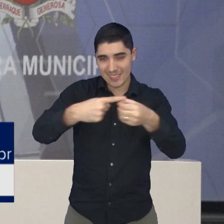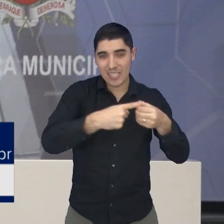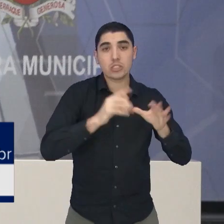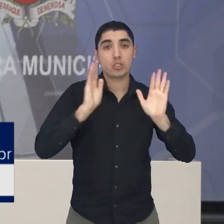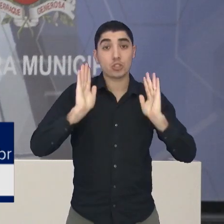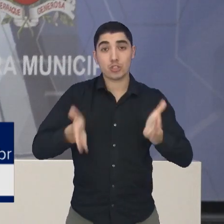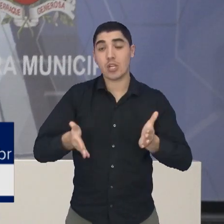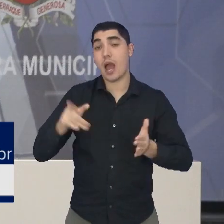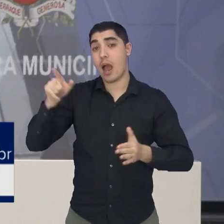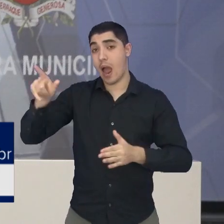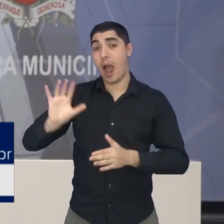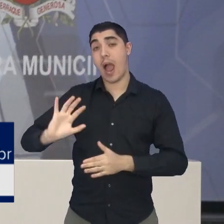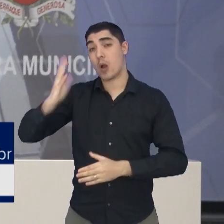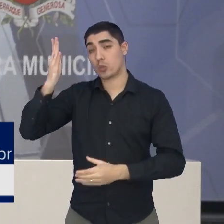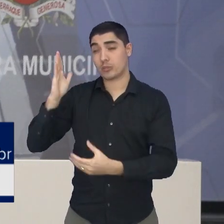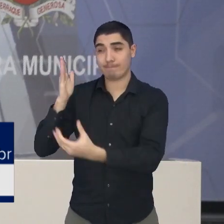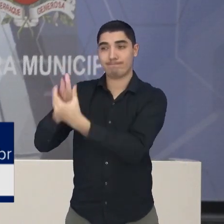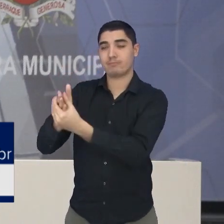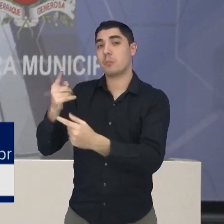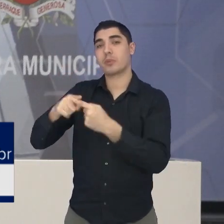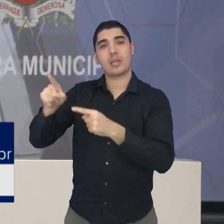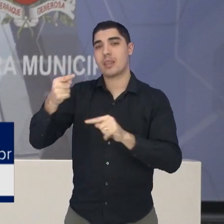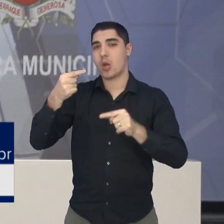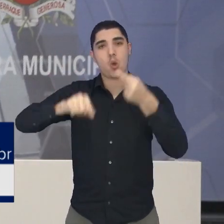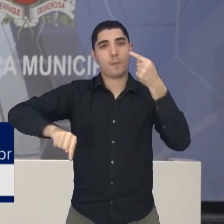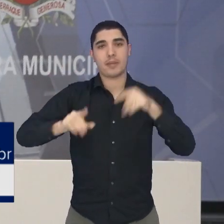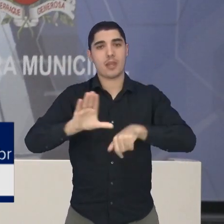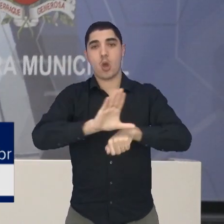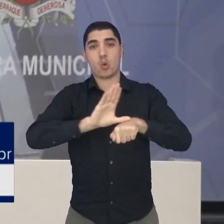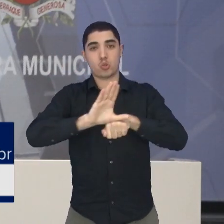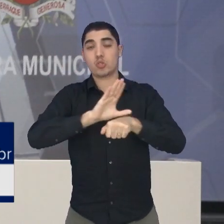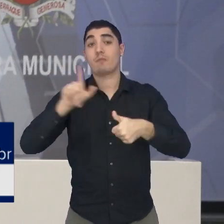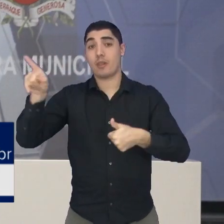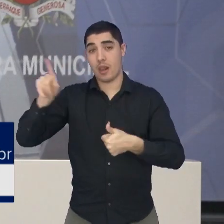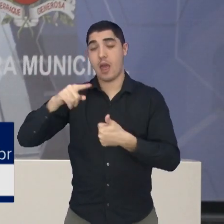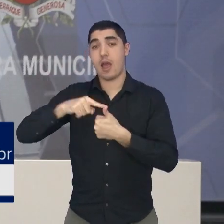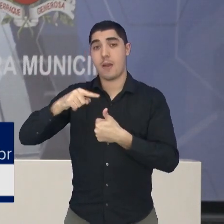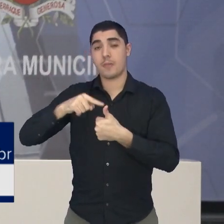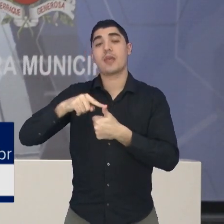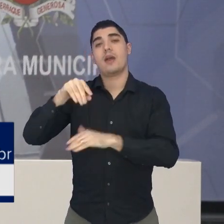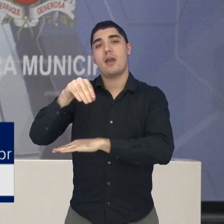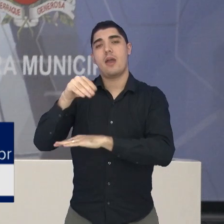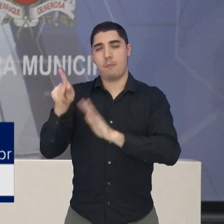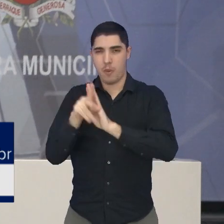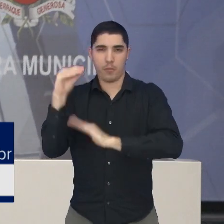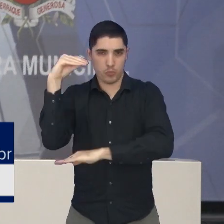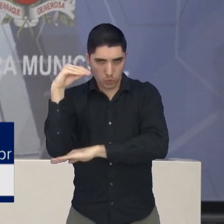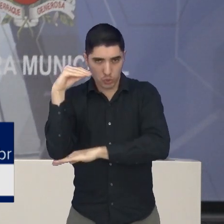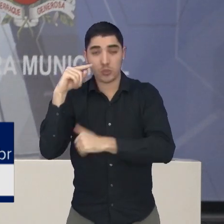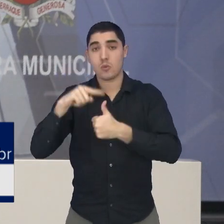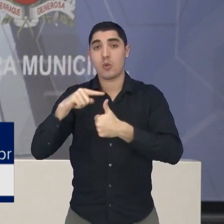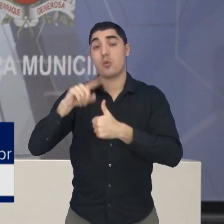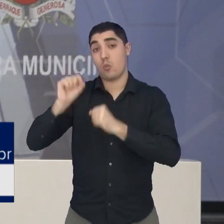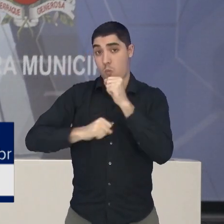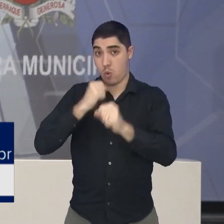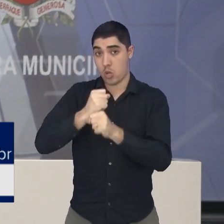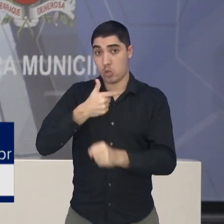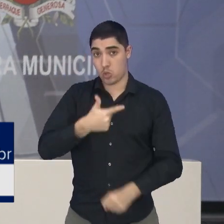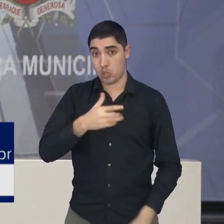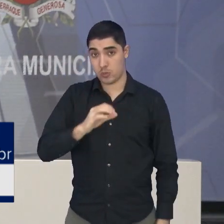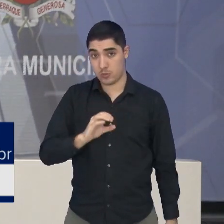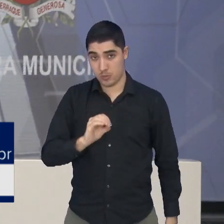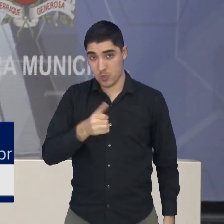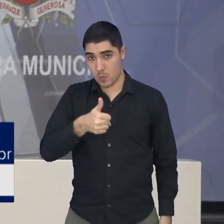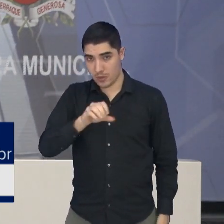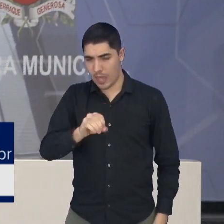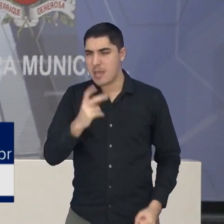inconstitucionalidade. Mogi das Cruzes, dá aqui a lei municipal direitinho, em 2010, um projeto